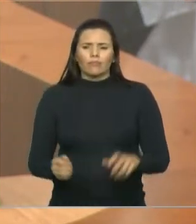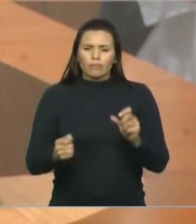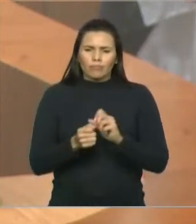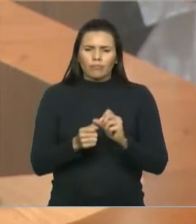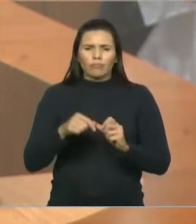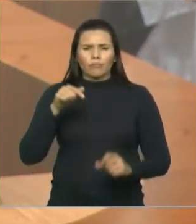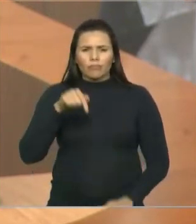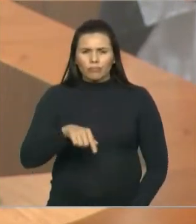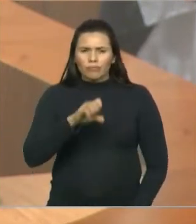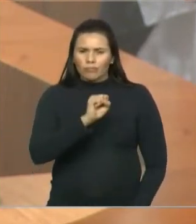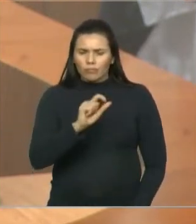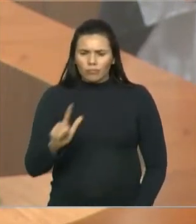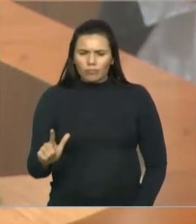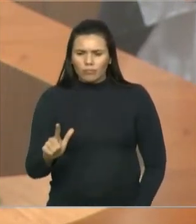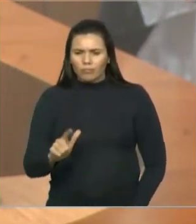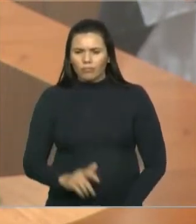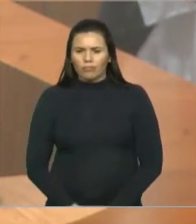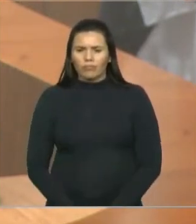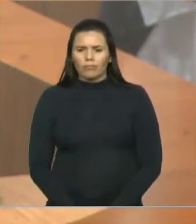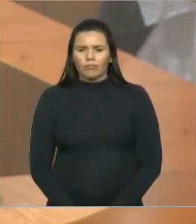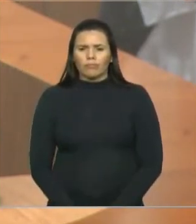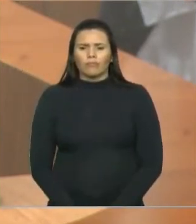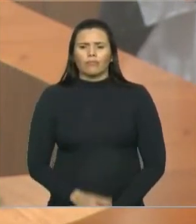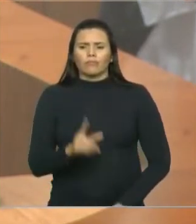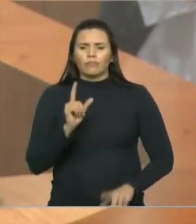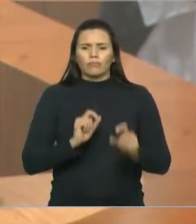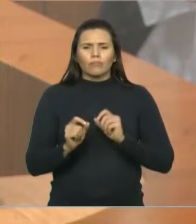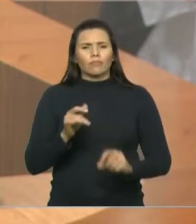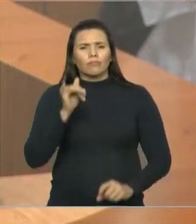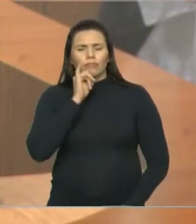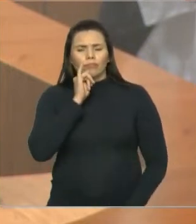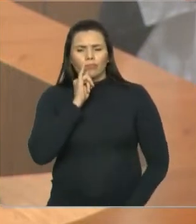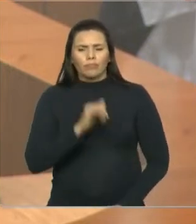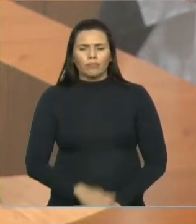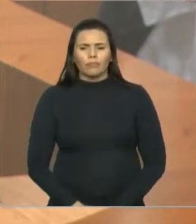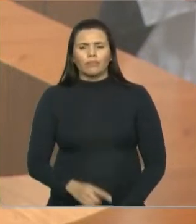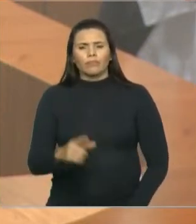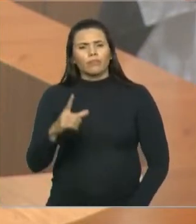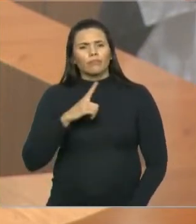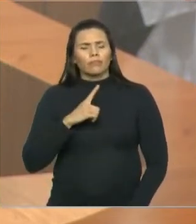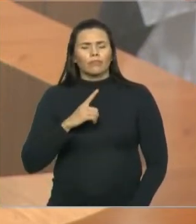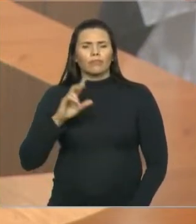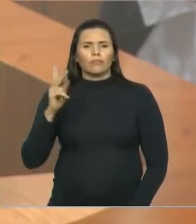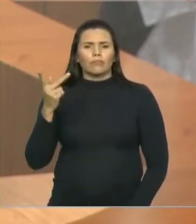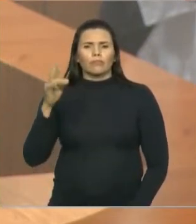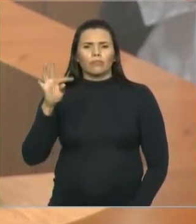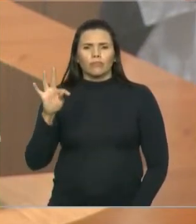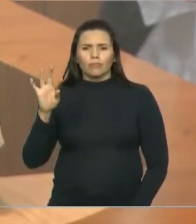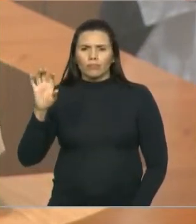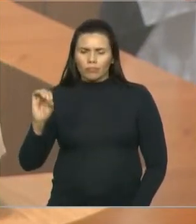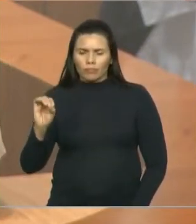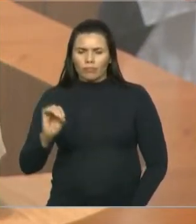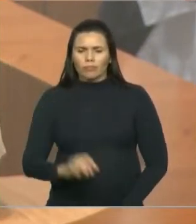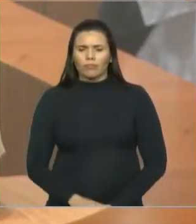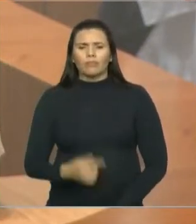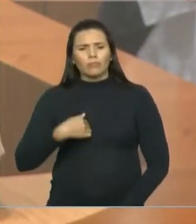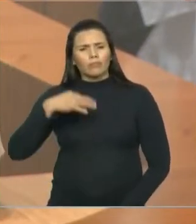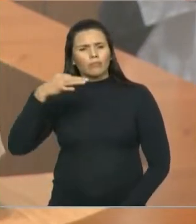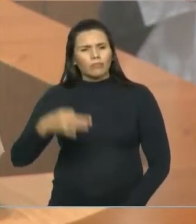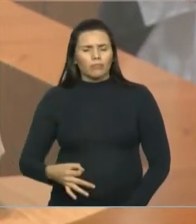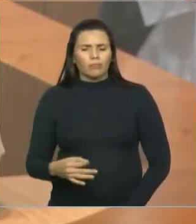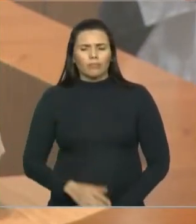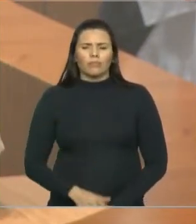Luís esse exercício prático. Por exemplo, nós temos o HTO, Eu tenho certeza que 60%